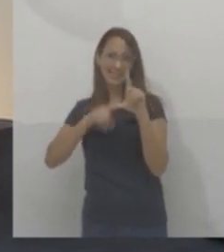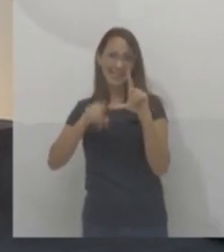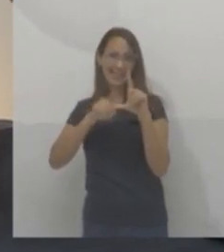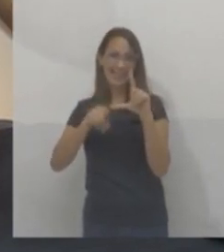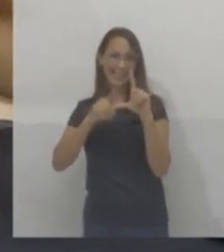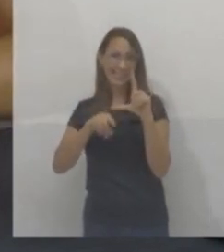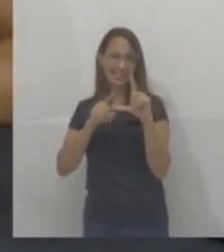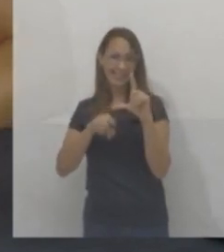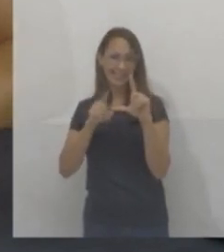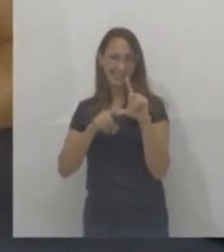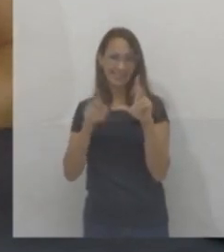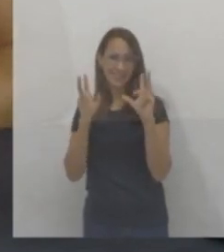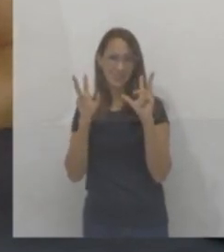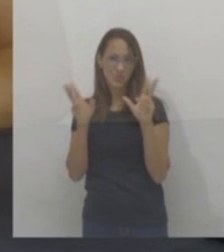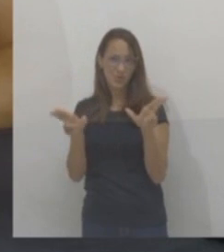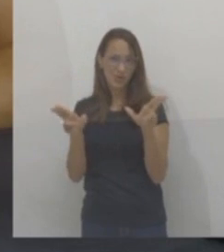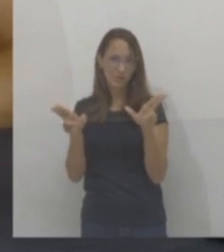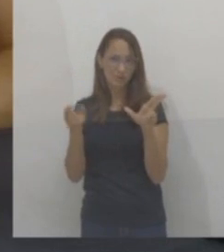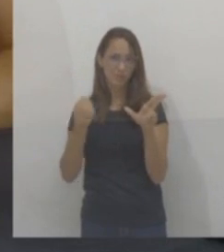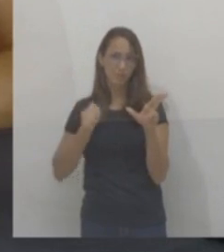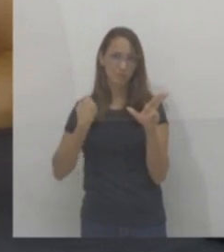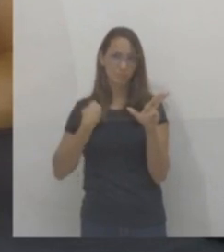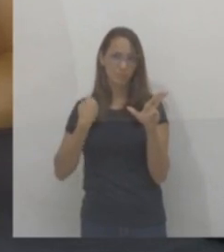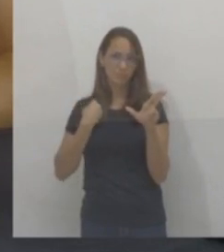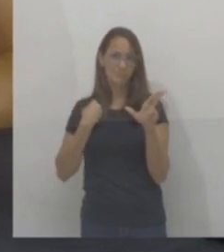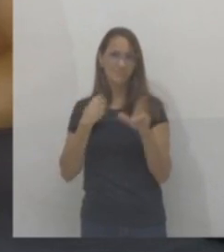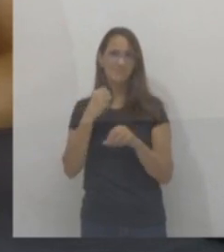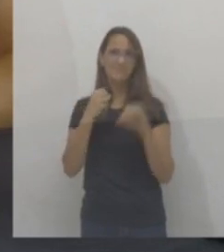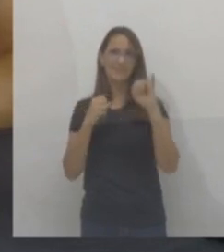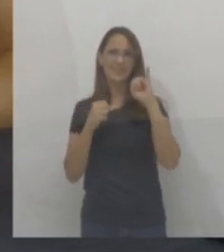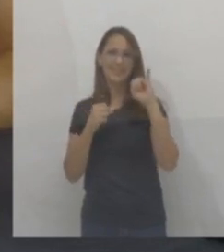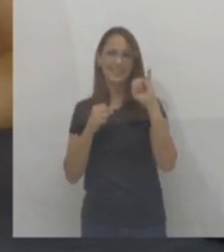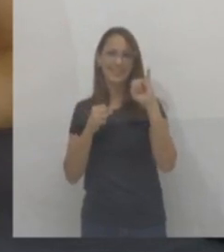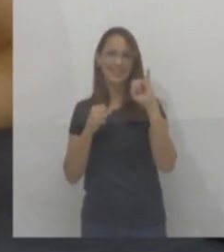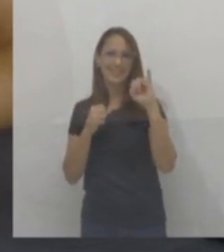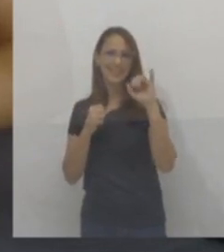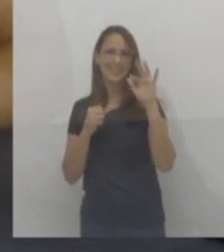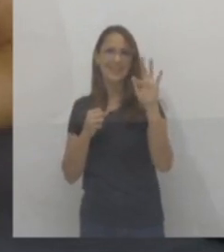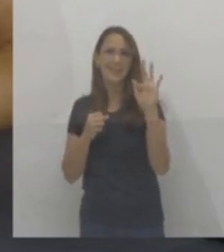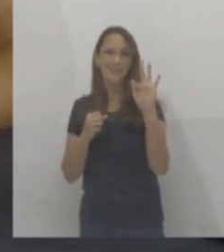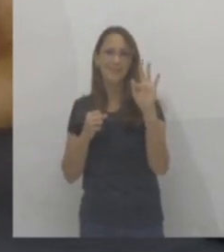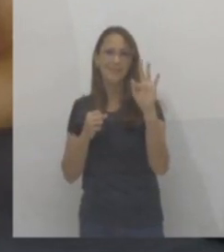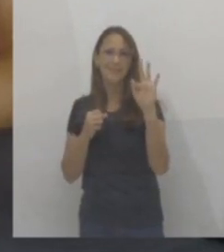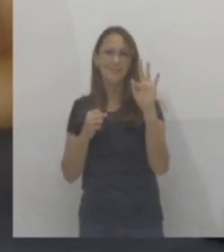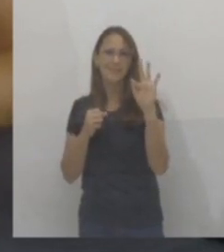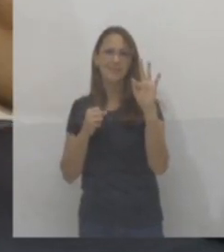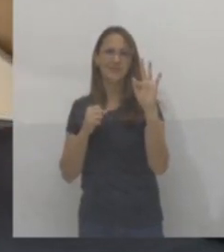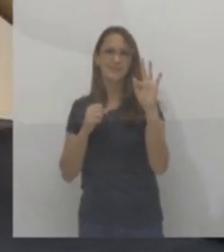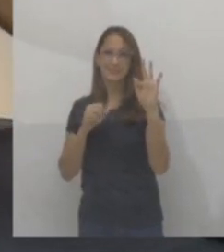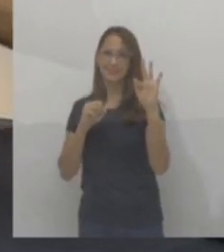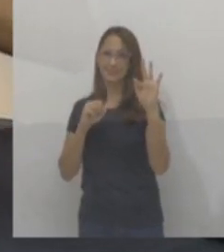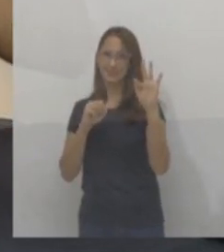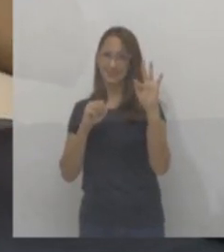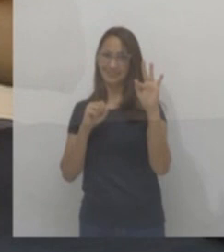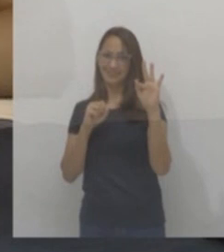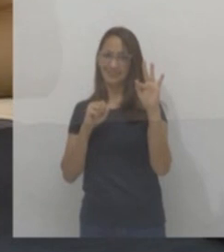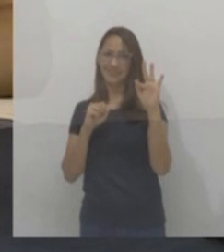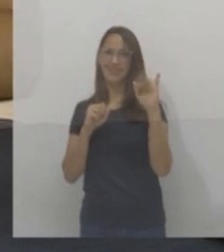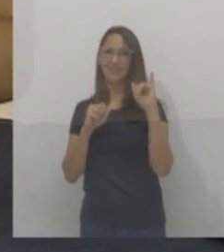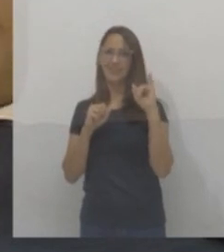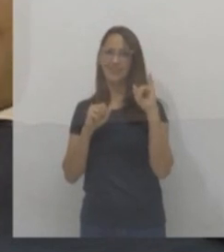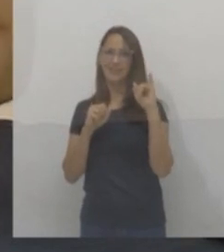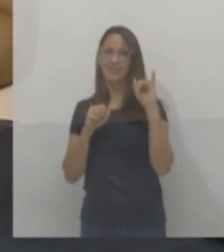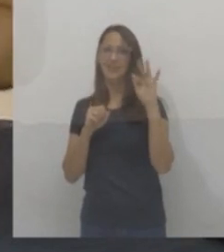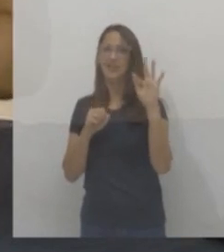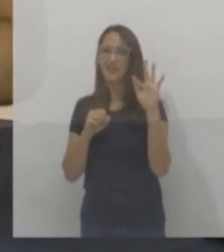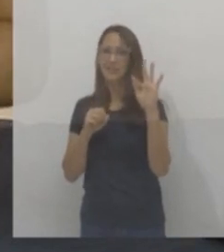ajuda a lembrar, tá? Então, essa palavrinha é o if. If, uma palavrinha de 2 letras. I e F. If. O